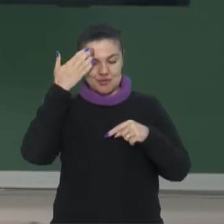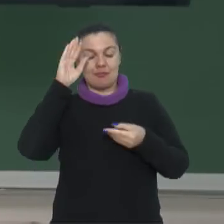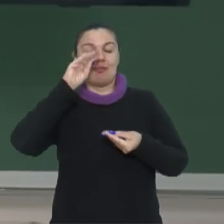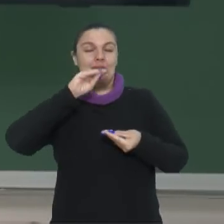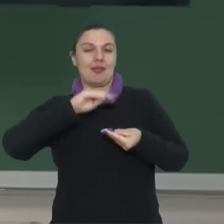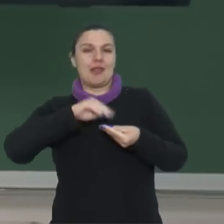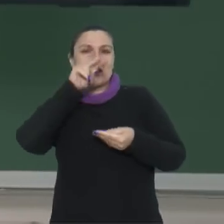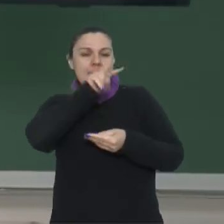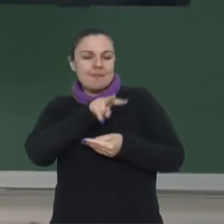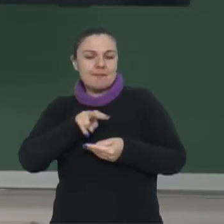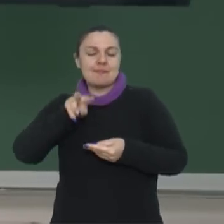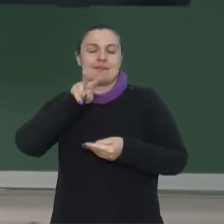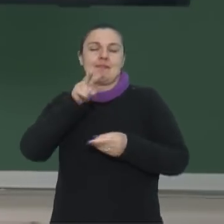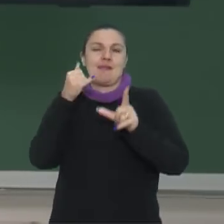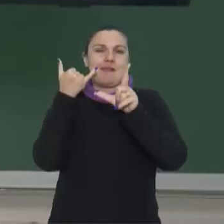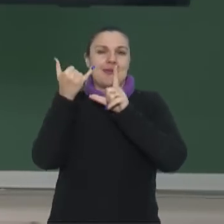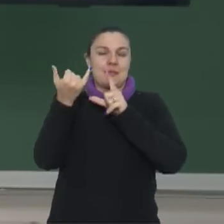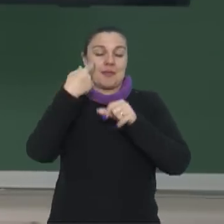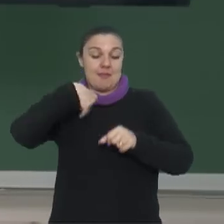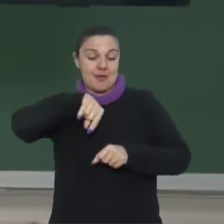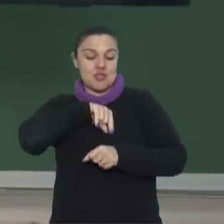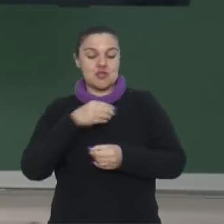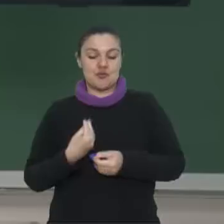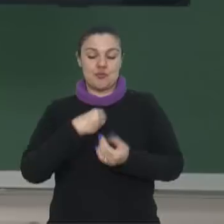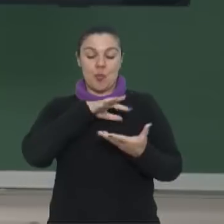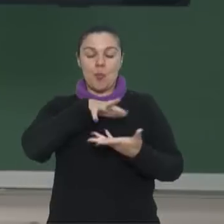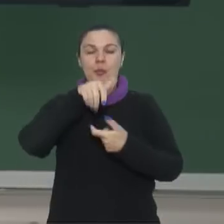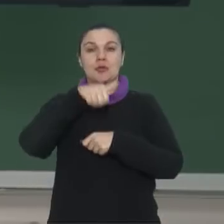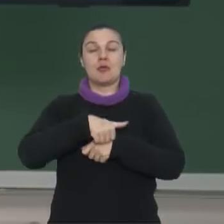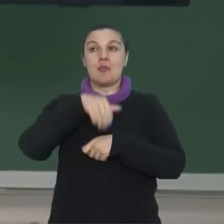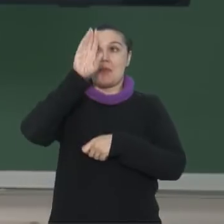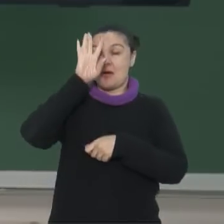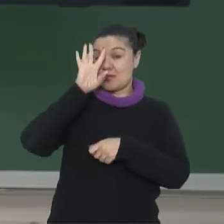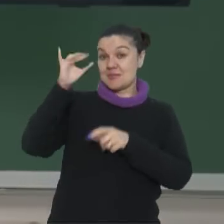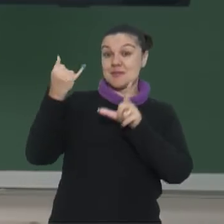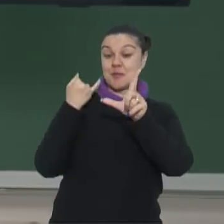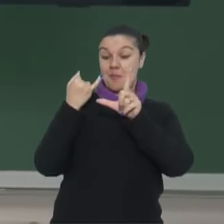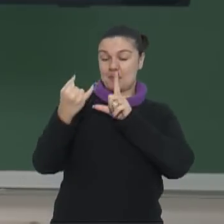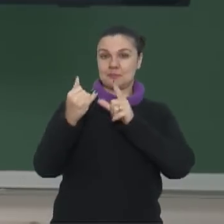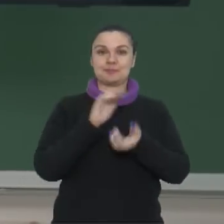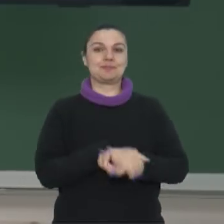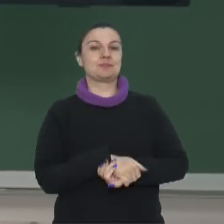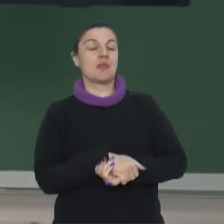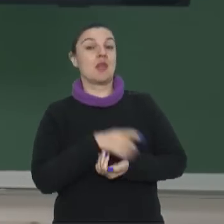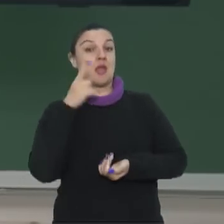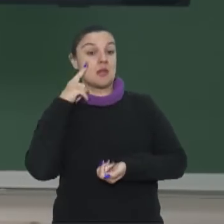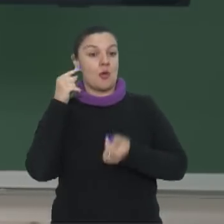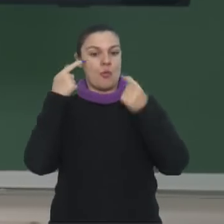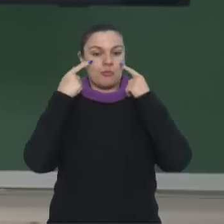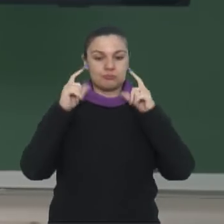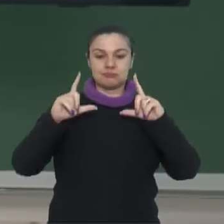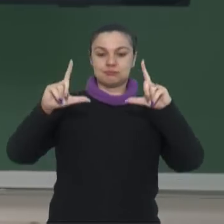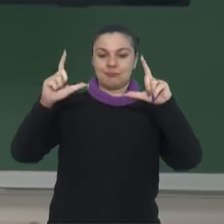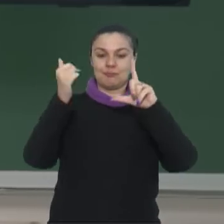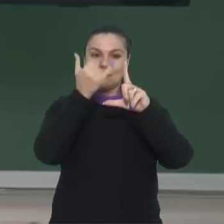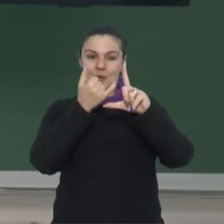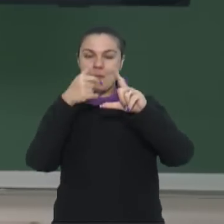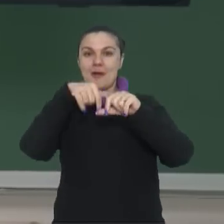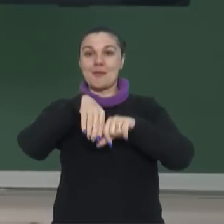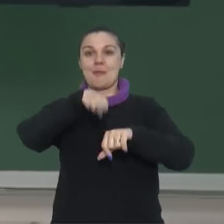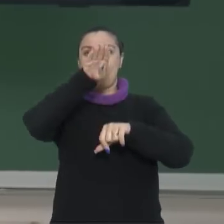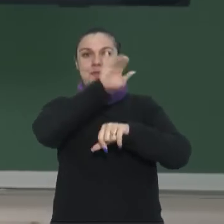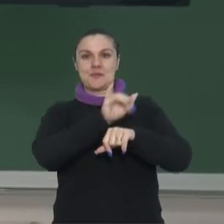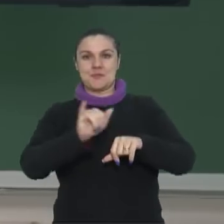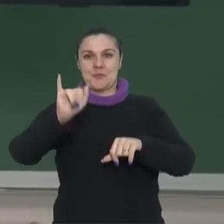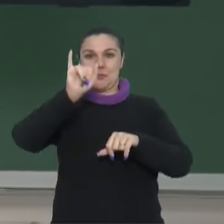de imagens, né? Nós vivemos num mundo muito mais imagético, né? Então, a imagem é muito importante, a